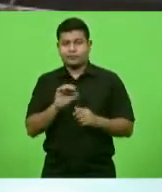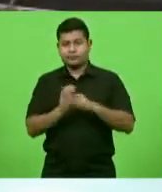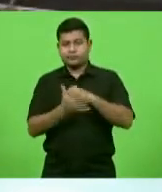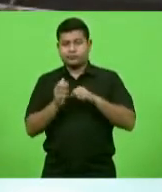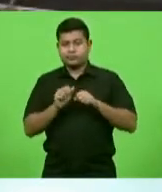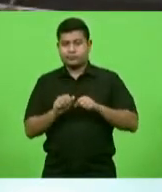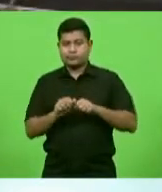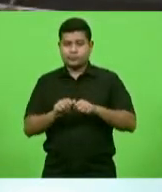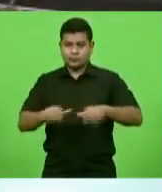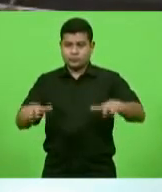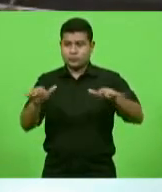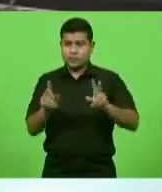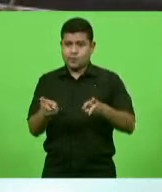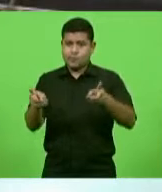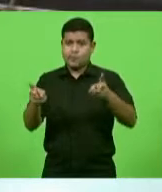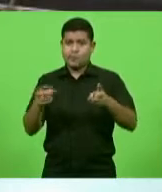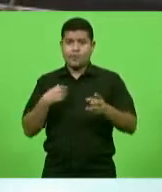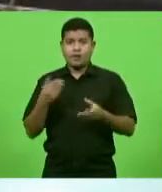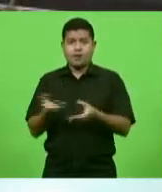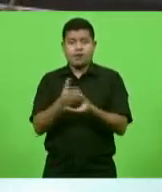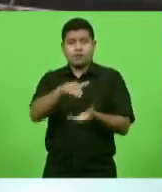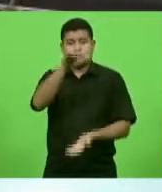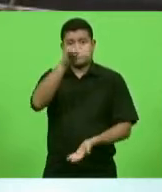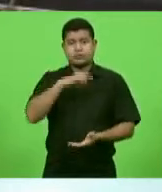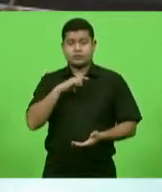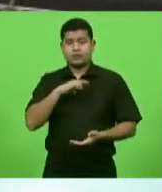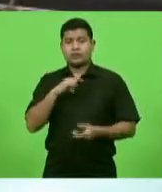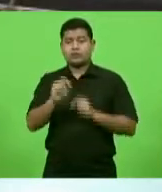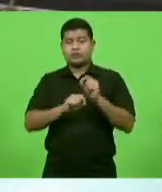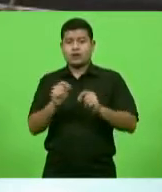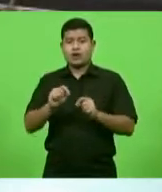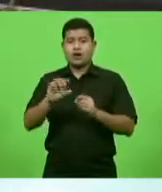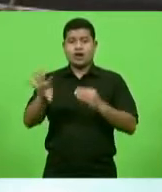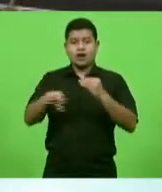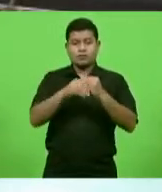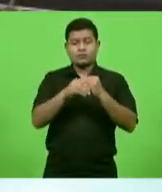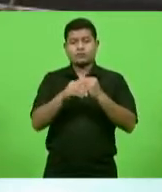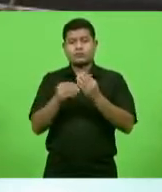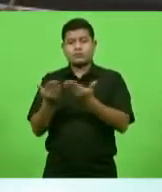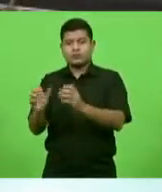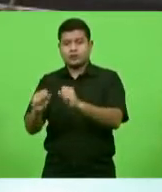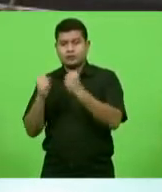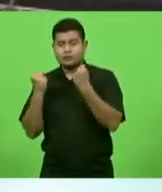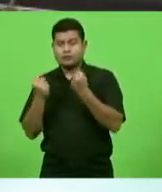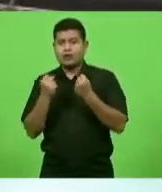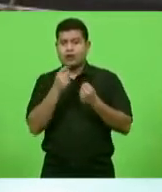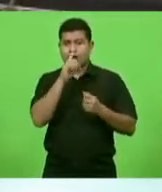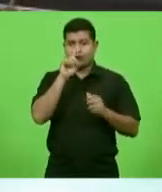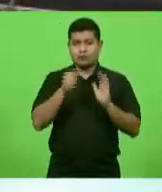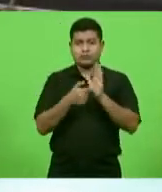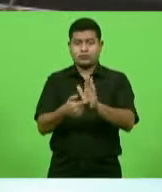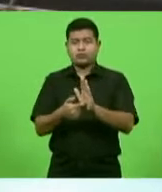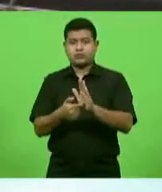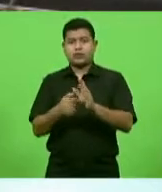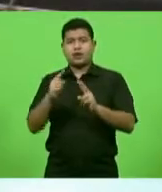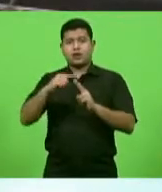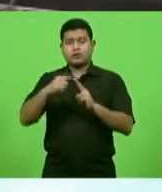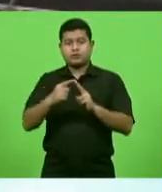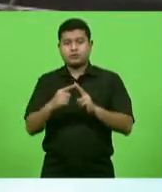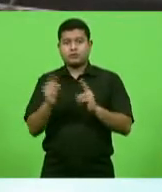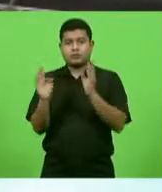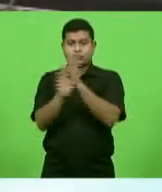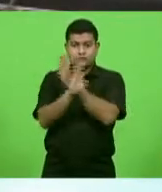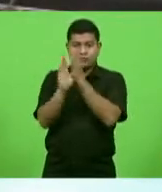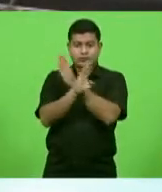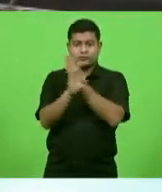são compostos pela acusação, pela defesa, pelas operações Oxigênio 1 e 2, além